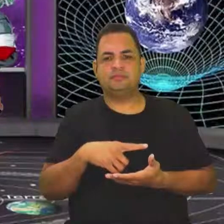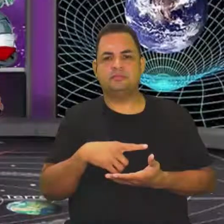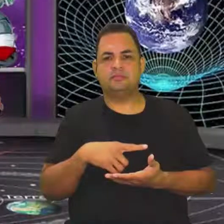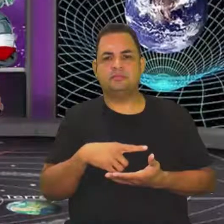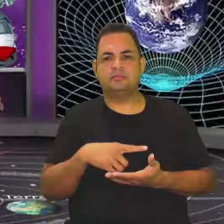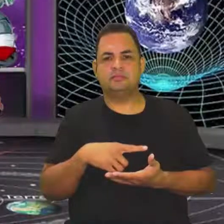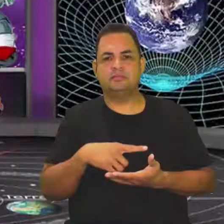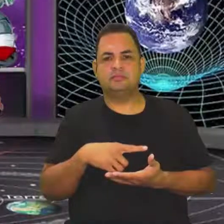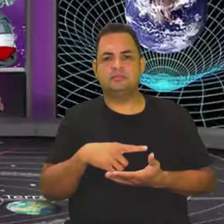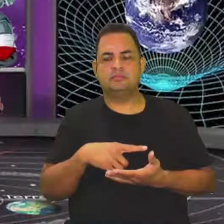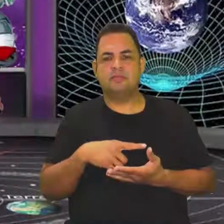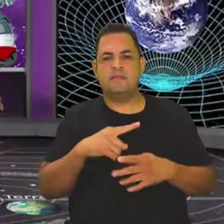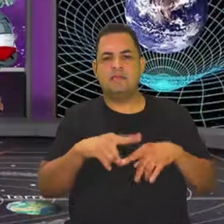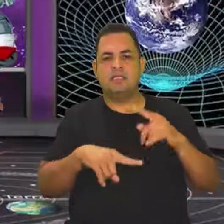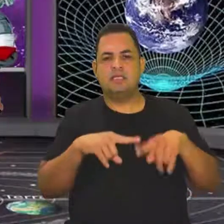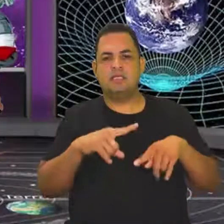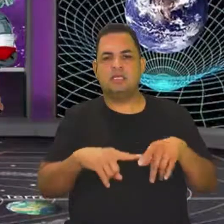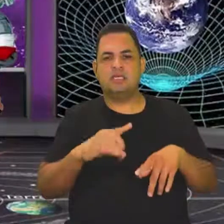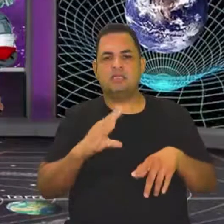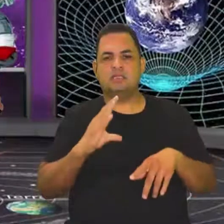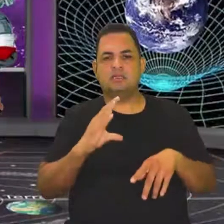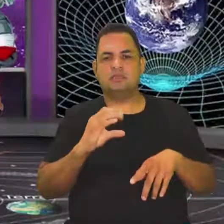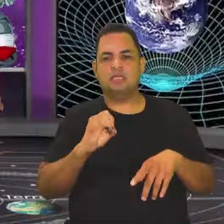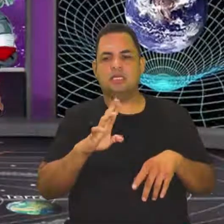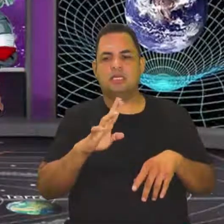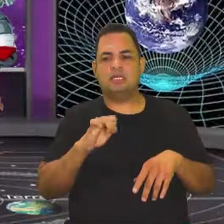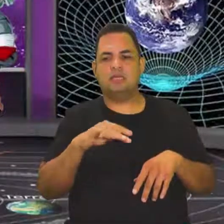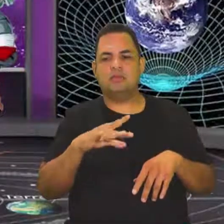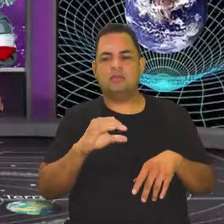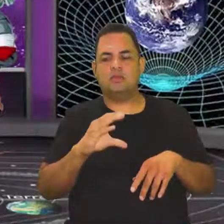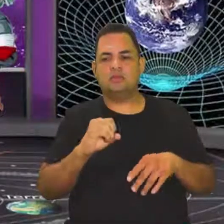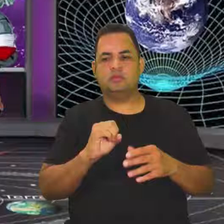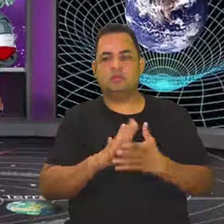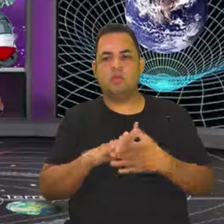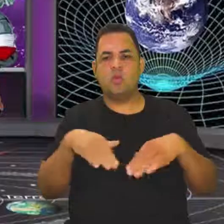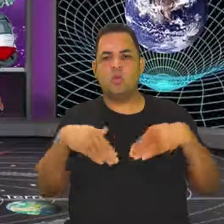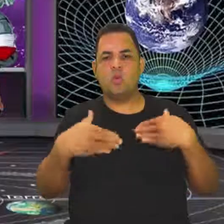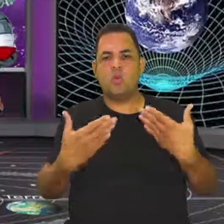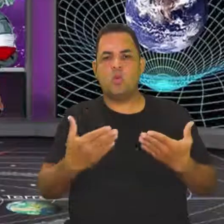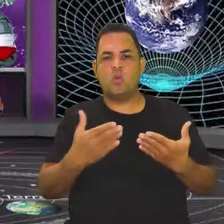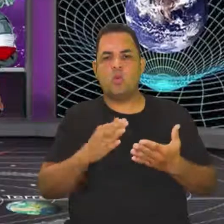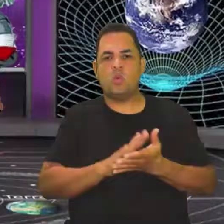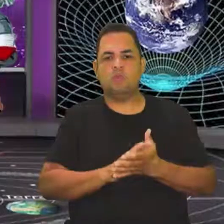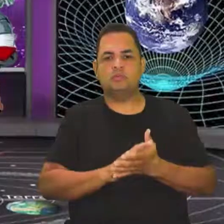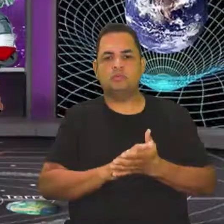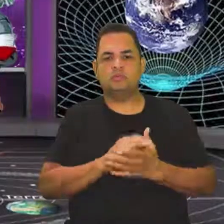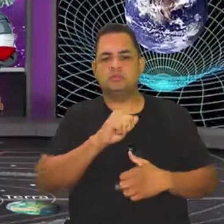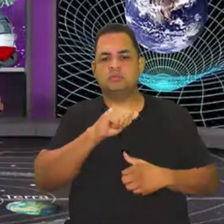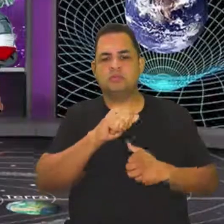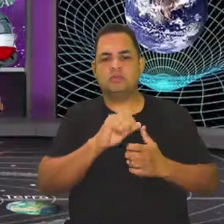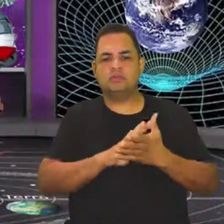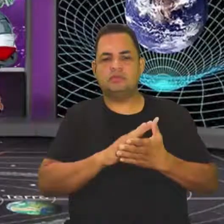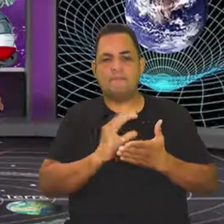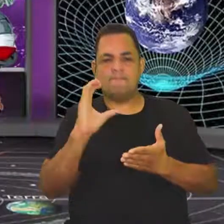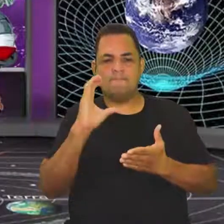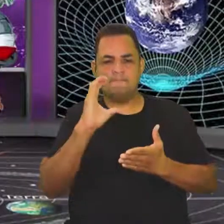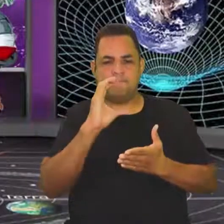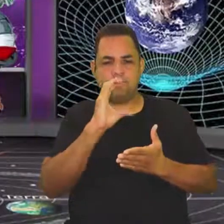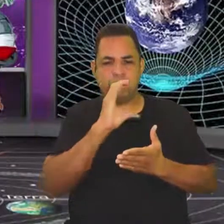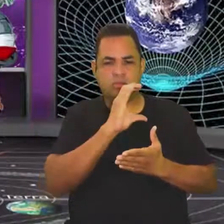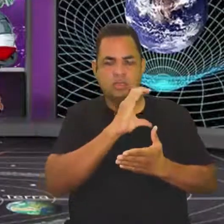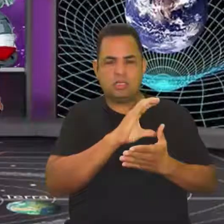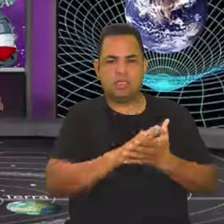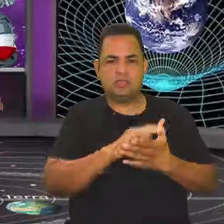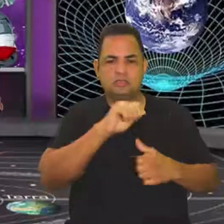Então, materiais cerâmicos, só que quando você resfria uma certa temperatura, eles se tornam supercondutores. Então, a ideia é que o material que